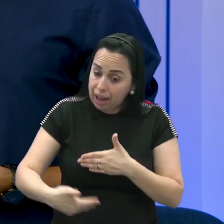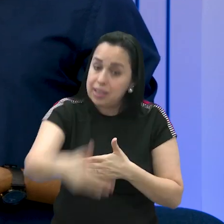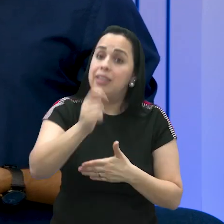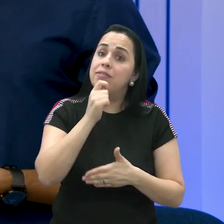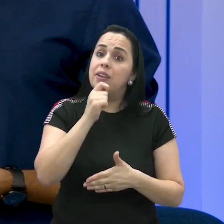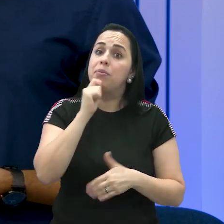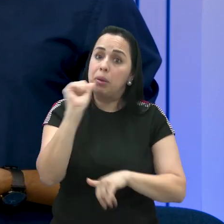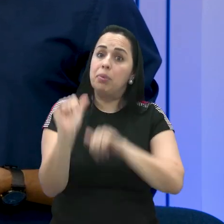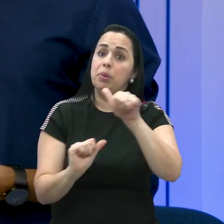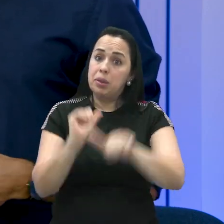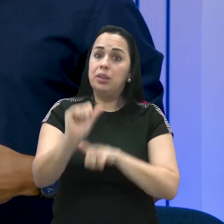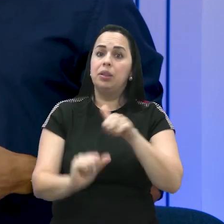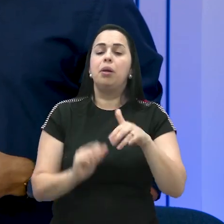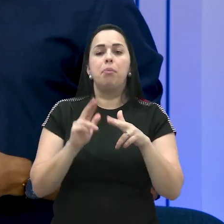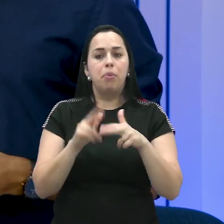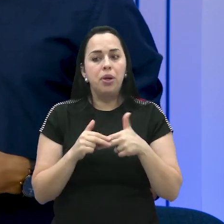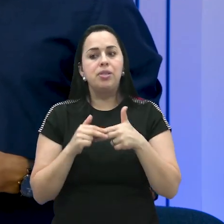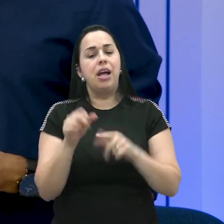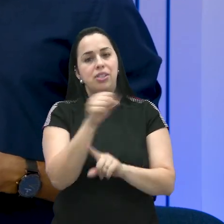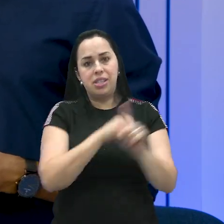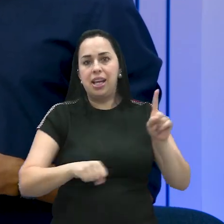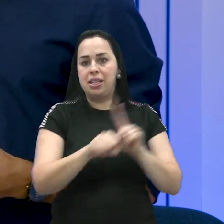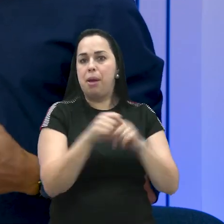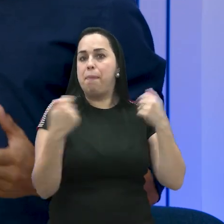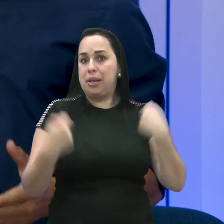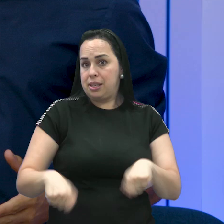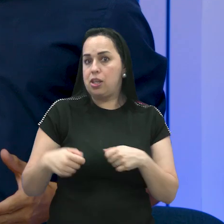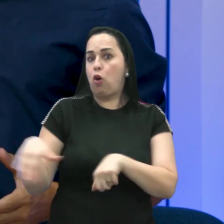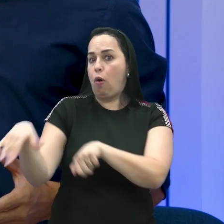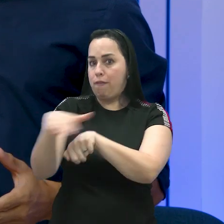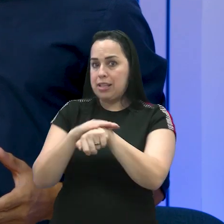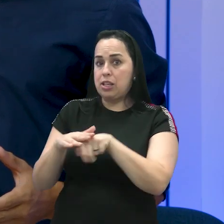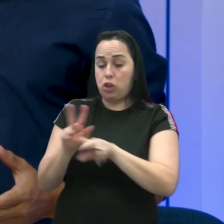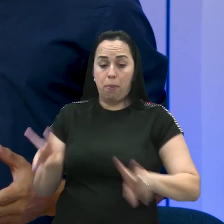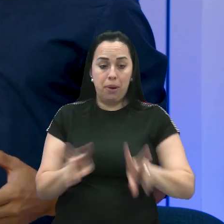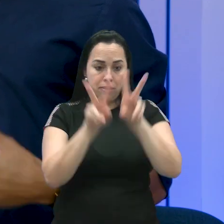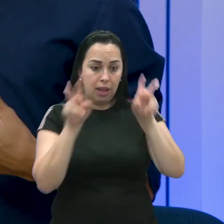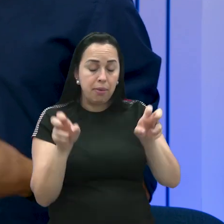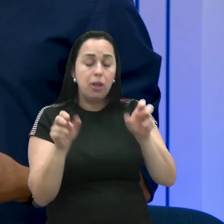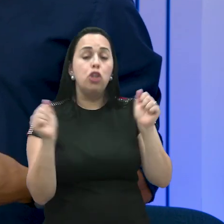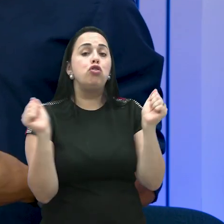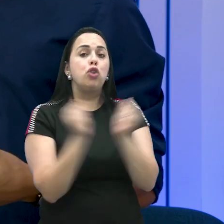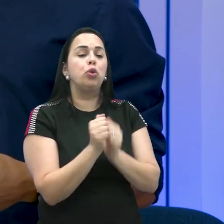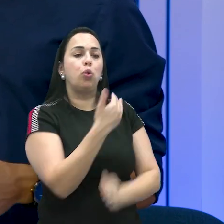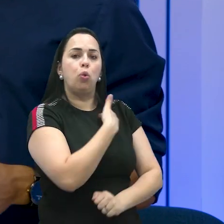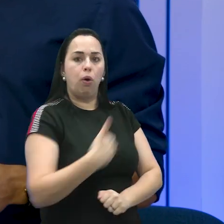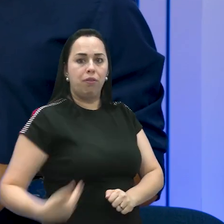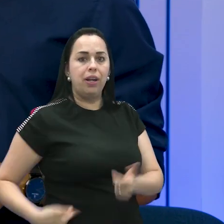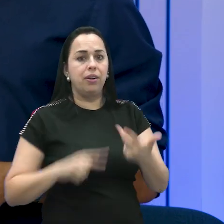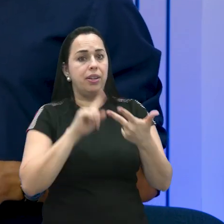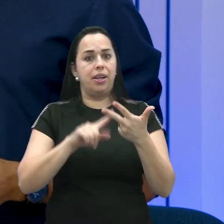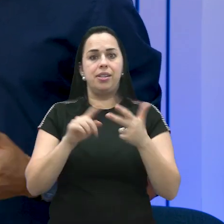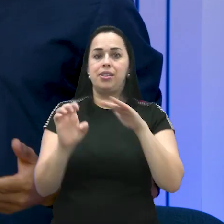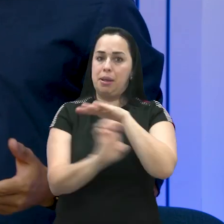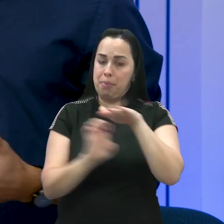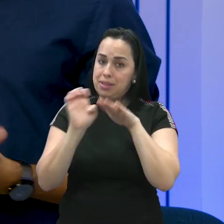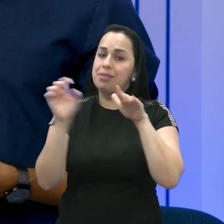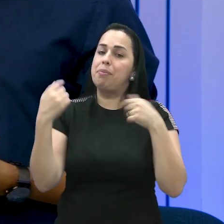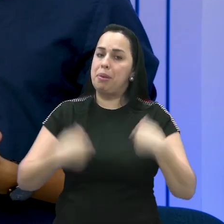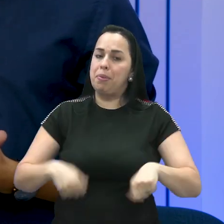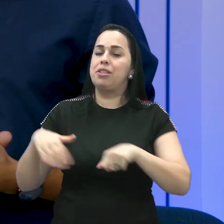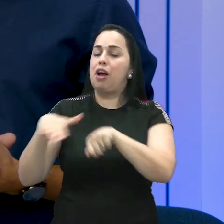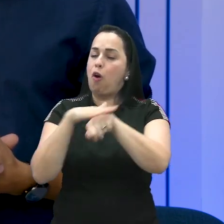ela vai continuar mudando, né? Vai continuar mudando. É por isso que a sociedade precisa discutir essa realidade junto com as autoridades e, claro, as